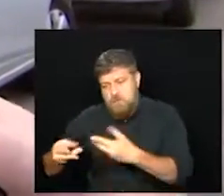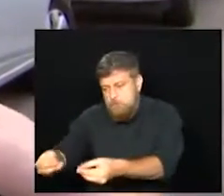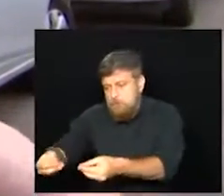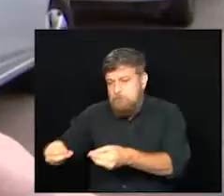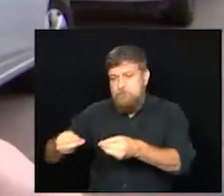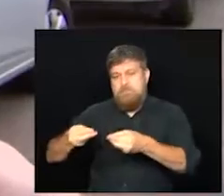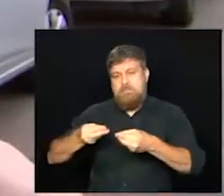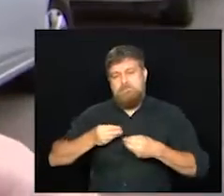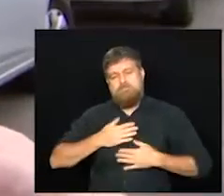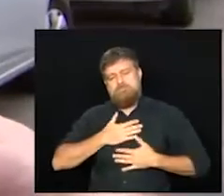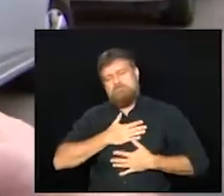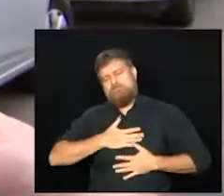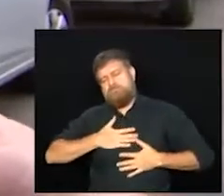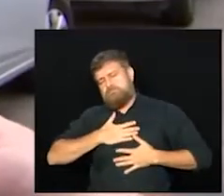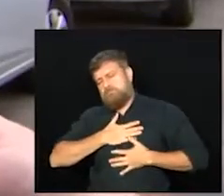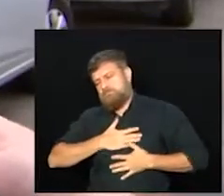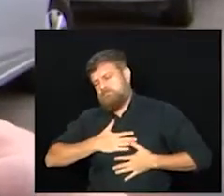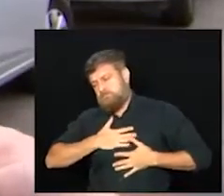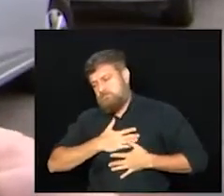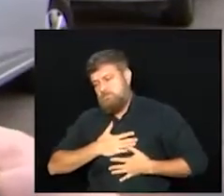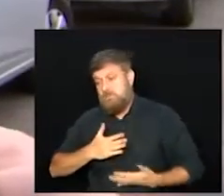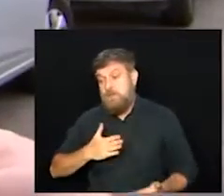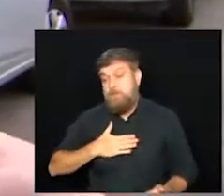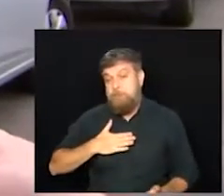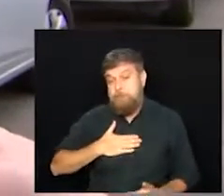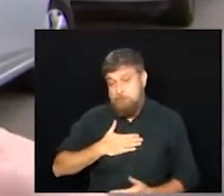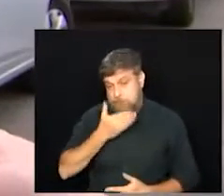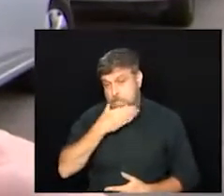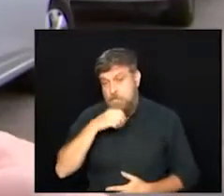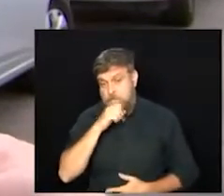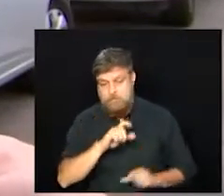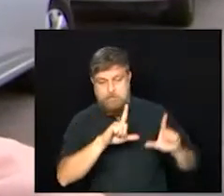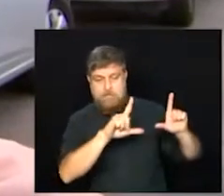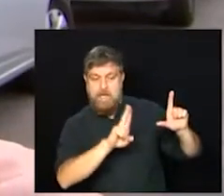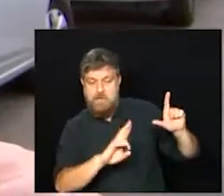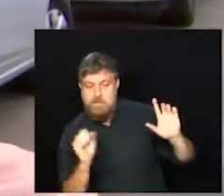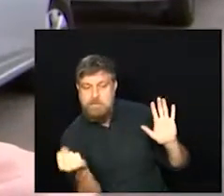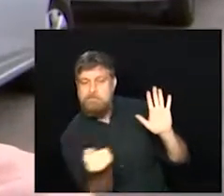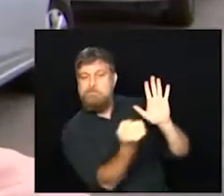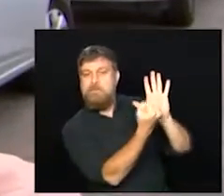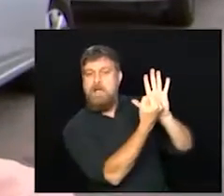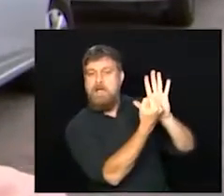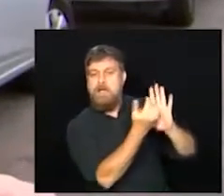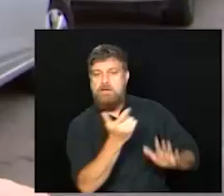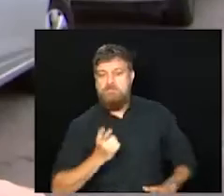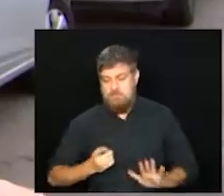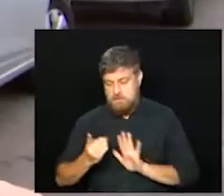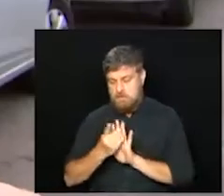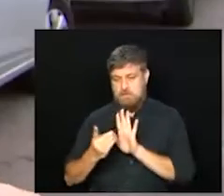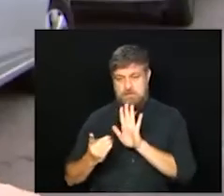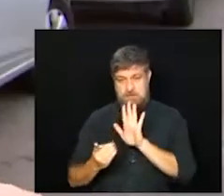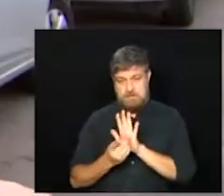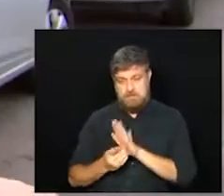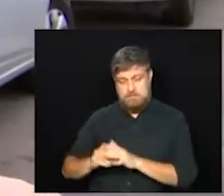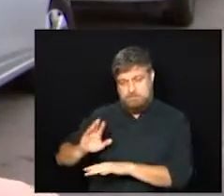né, por levar o nome do meu pai. Foi feito através de decreto pelo então